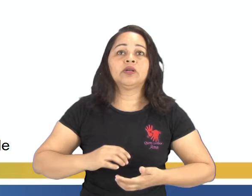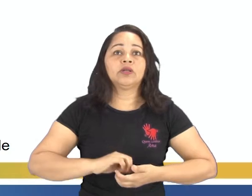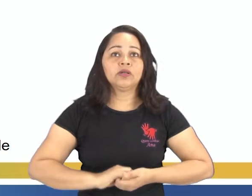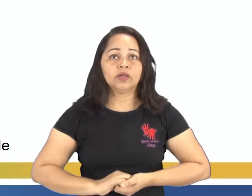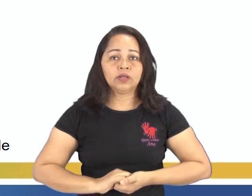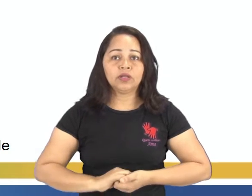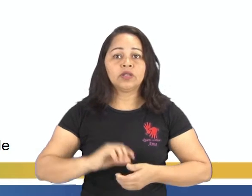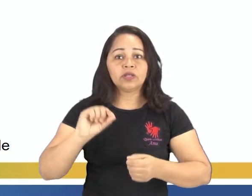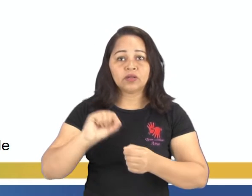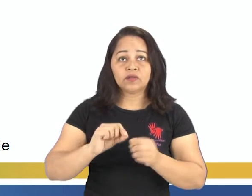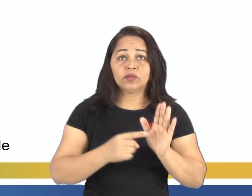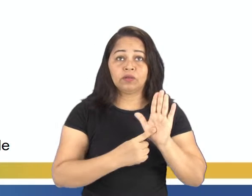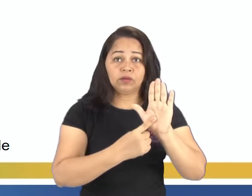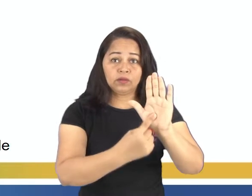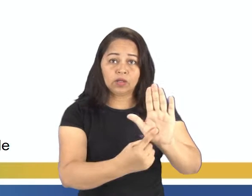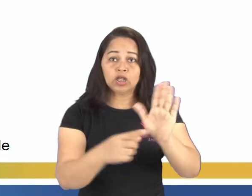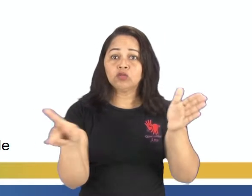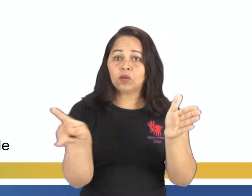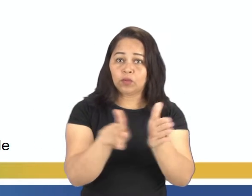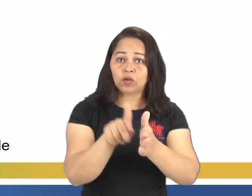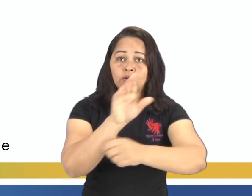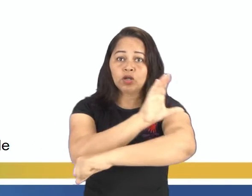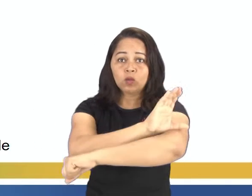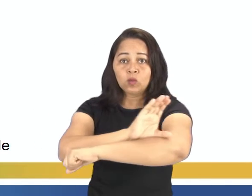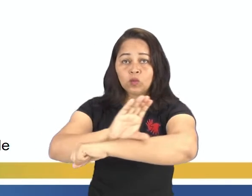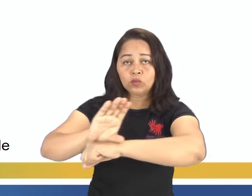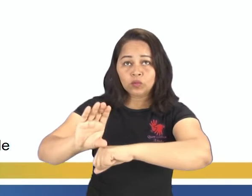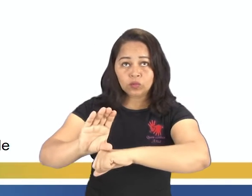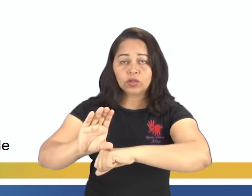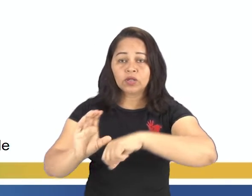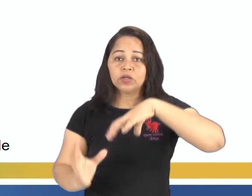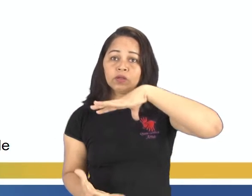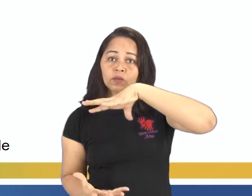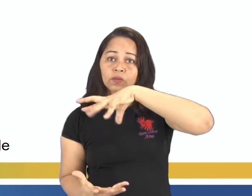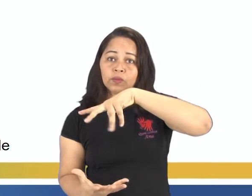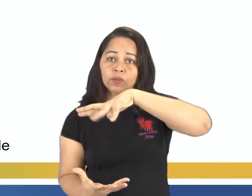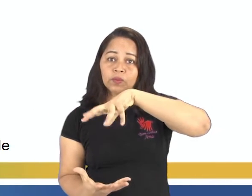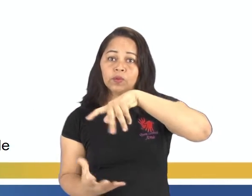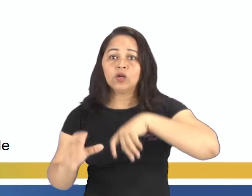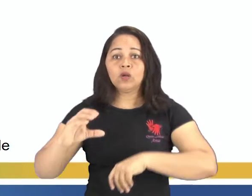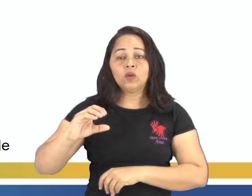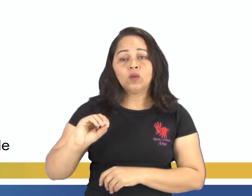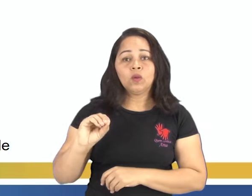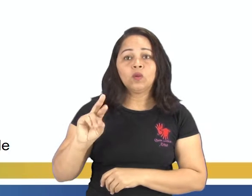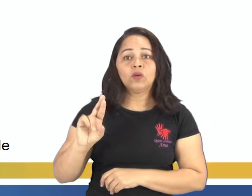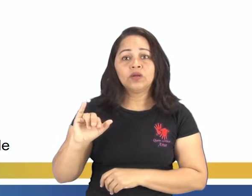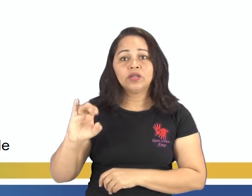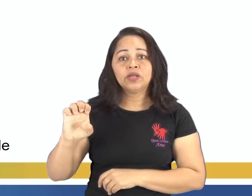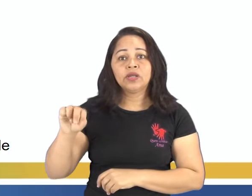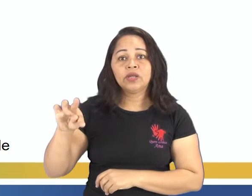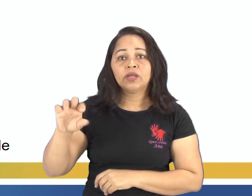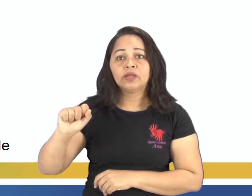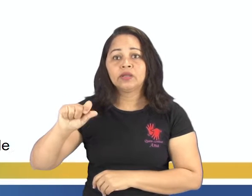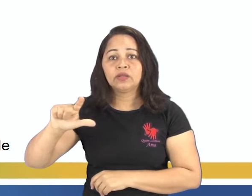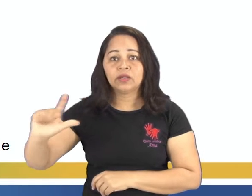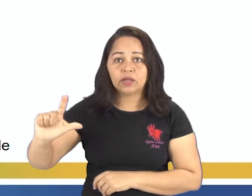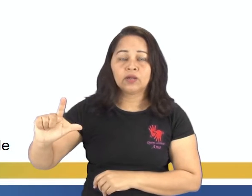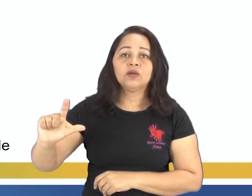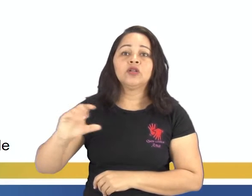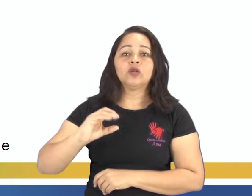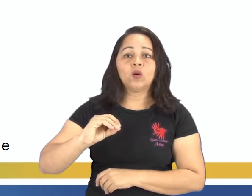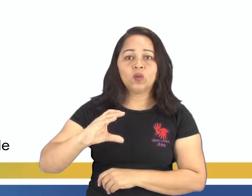estava reproduzindo sua própria cultura, que está atravessando os oceanos, né, e chegando até os países